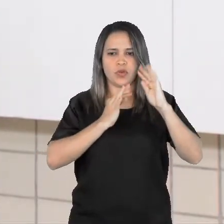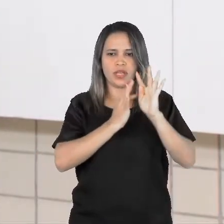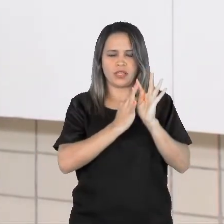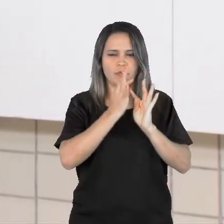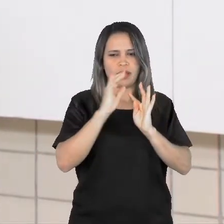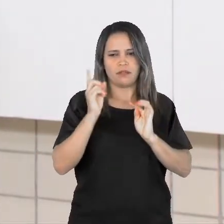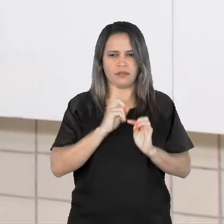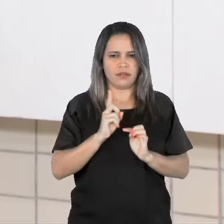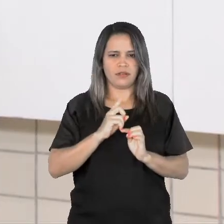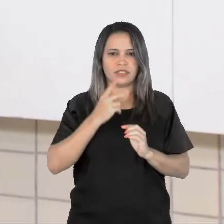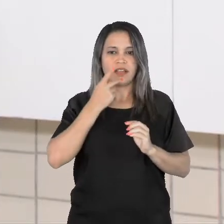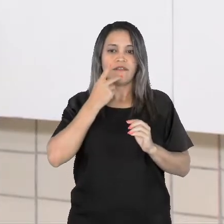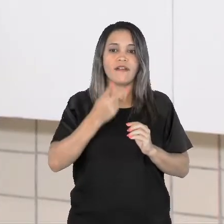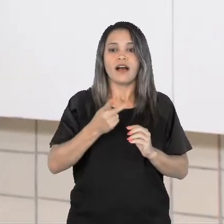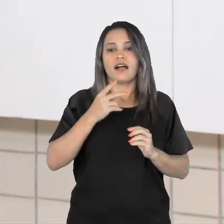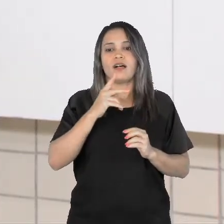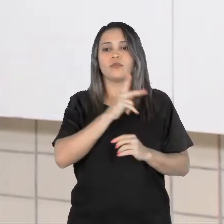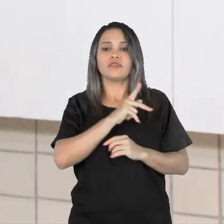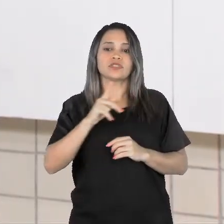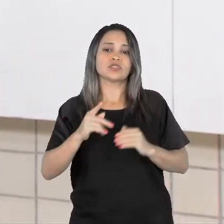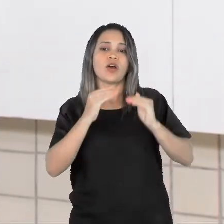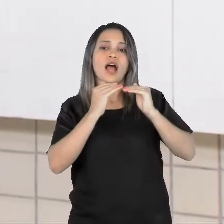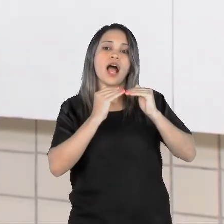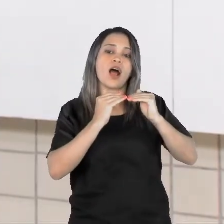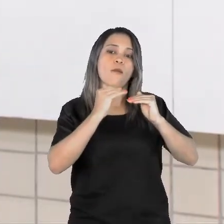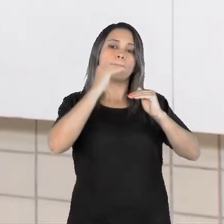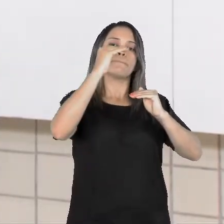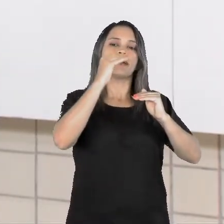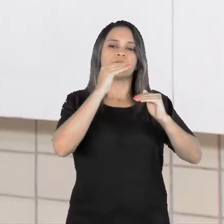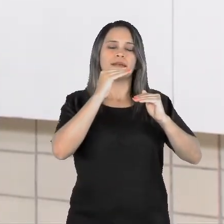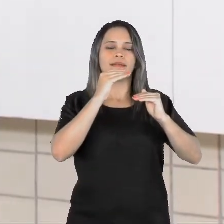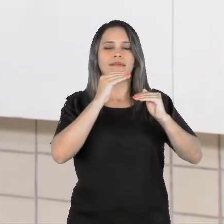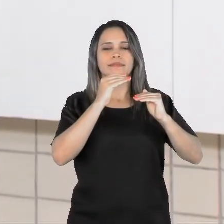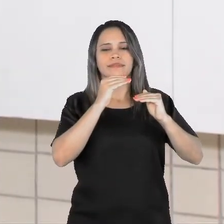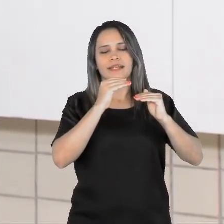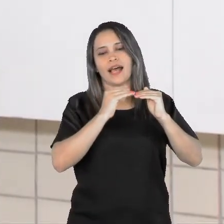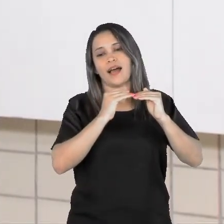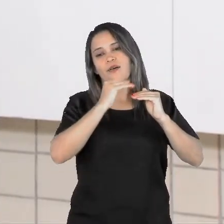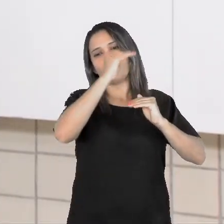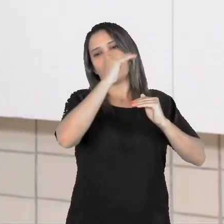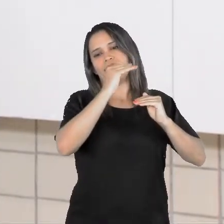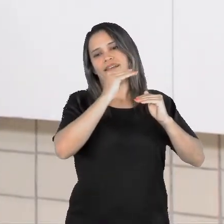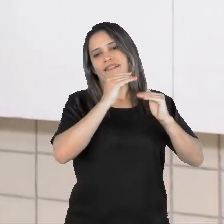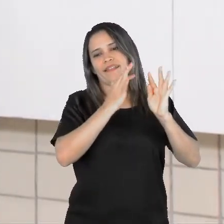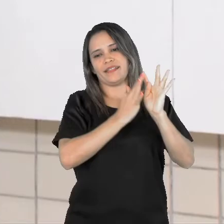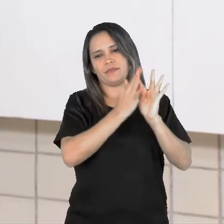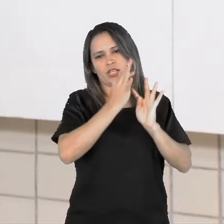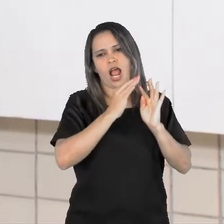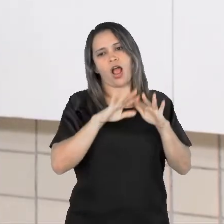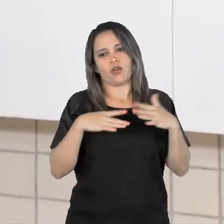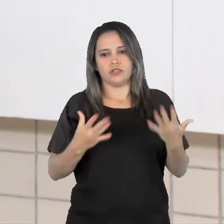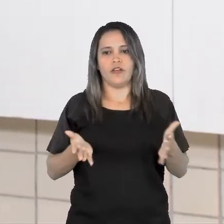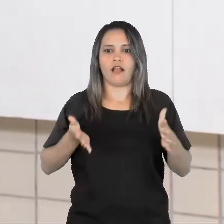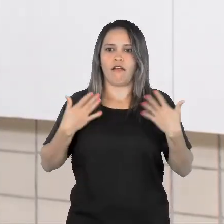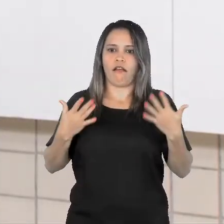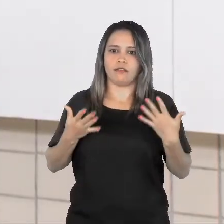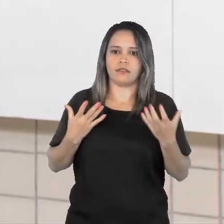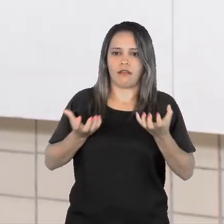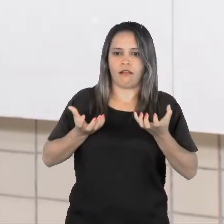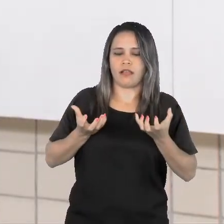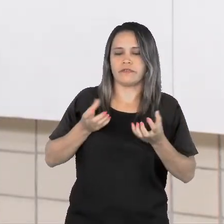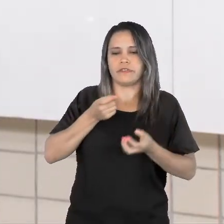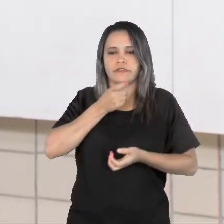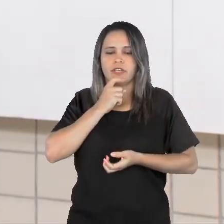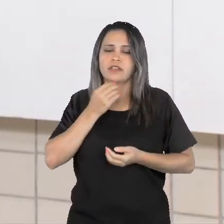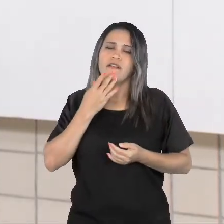assim: fulano, professora, aumenta a temperatura, quer dizer que está muito frio. Agora, se estiver quente e você quiser que fique mais frio, você fala